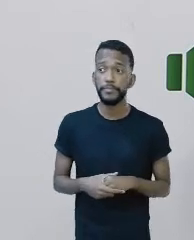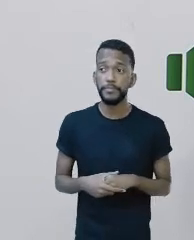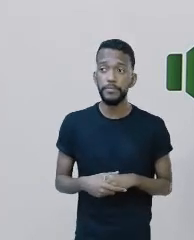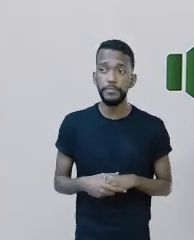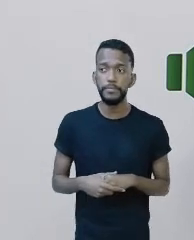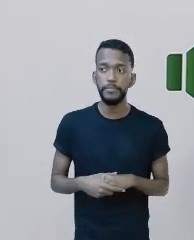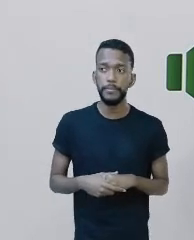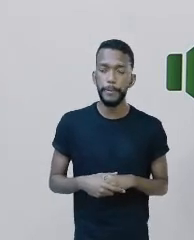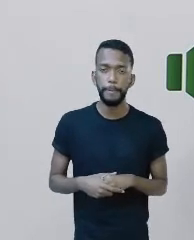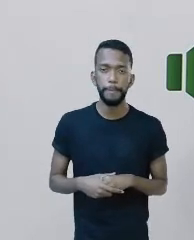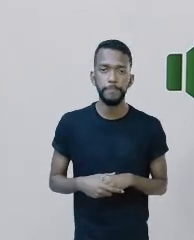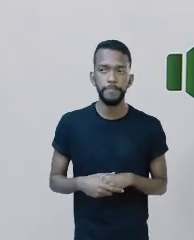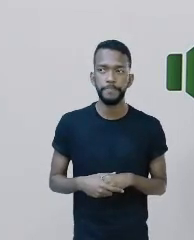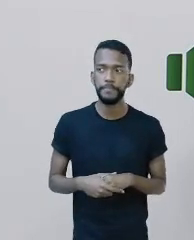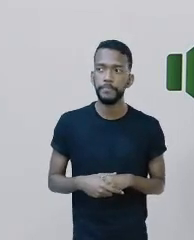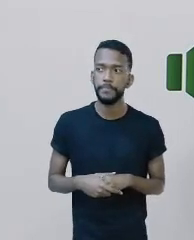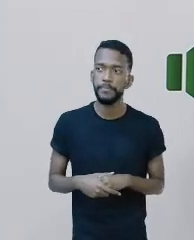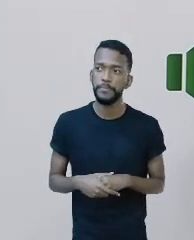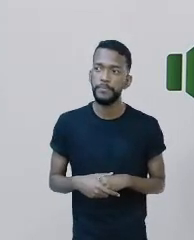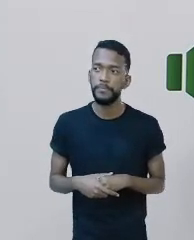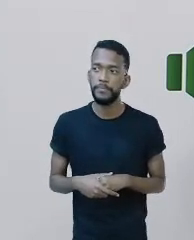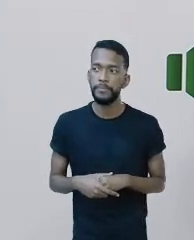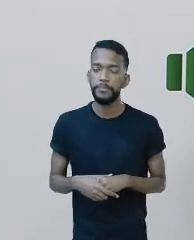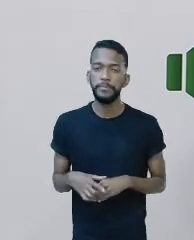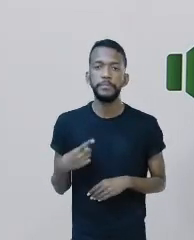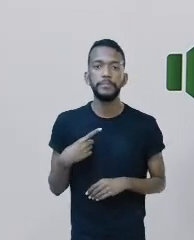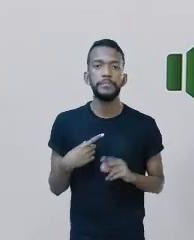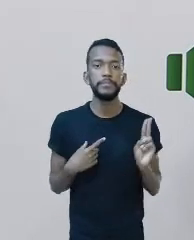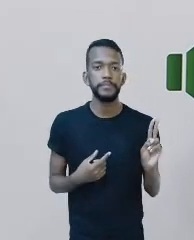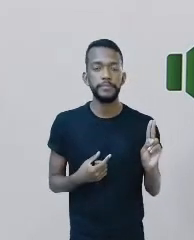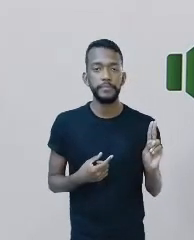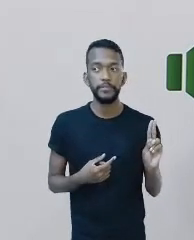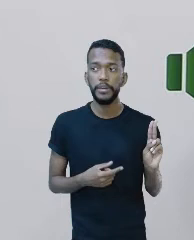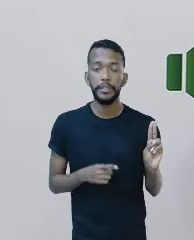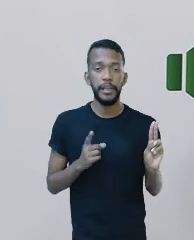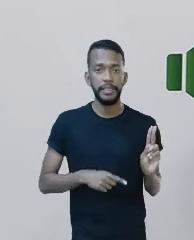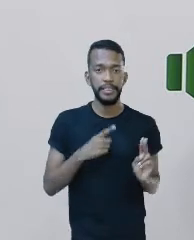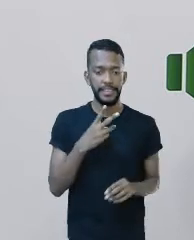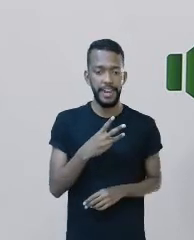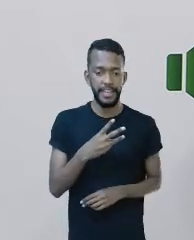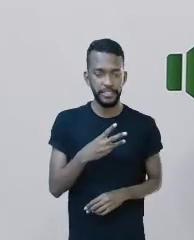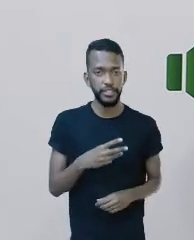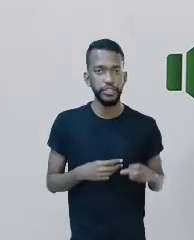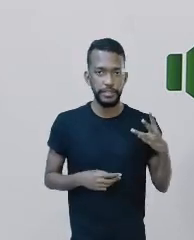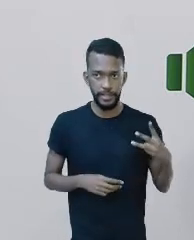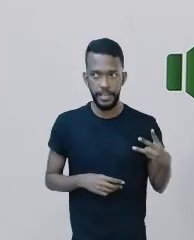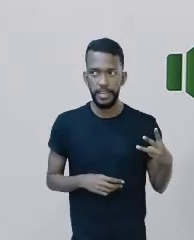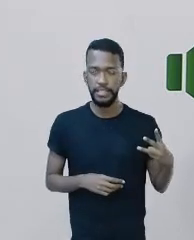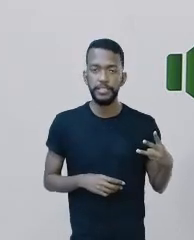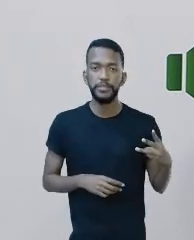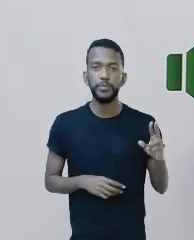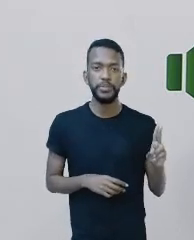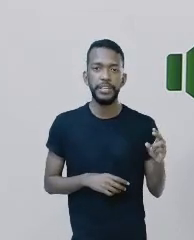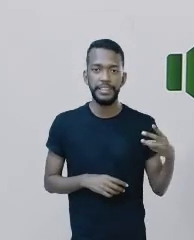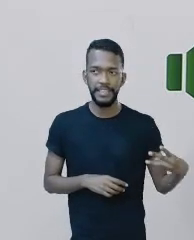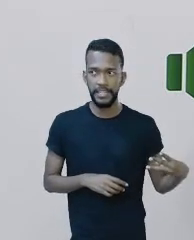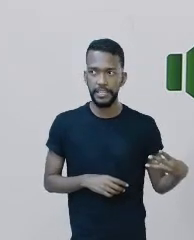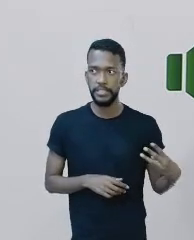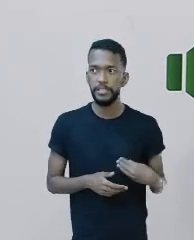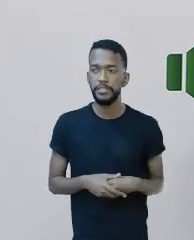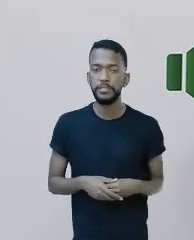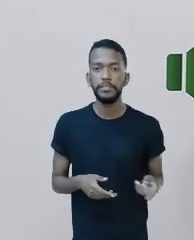aí. 3. Então, a gente vai colocar o quê? O 3 aqui, serão 3 unidades.